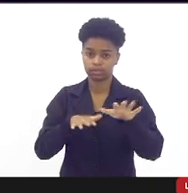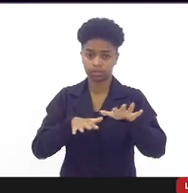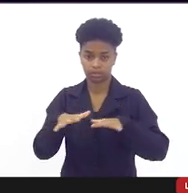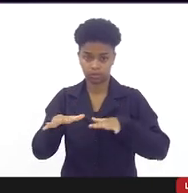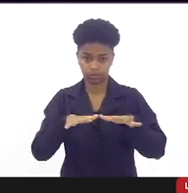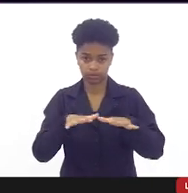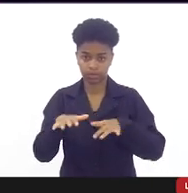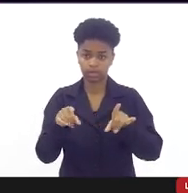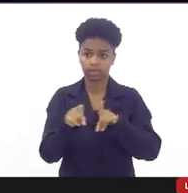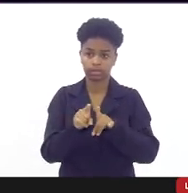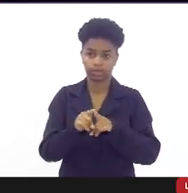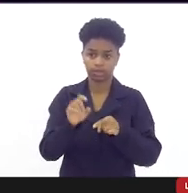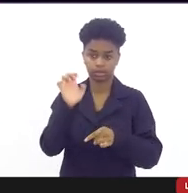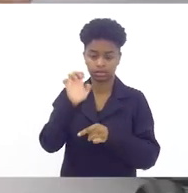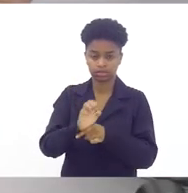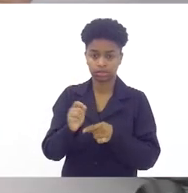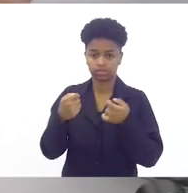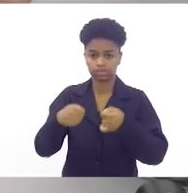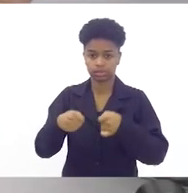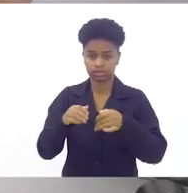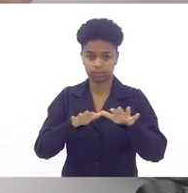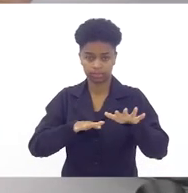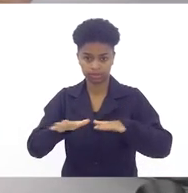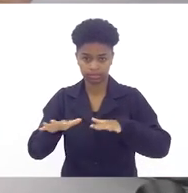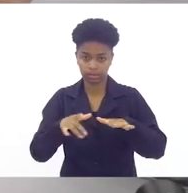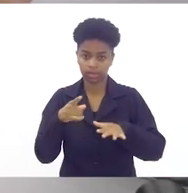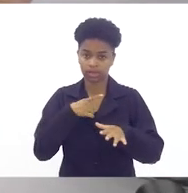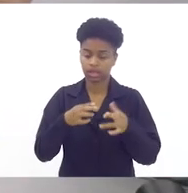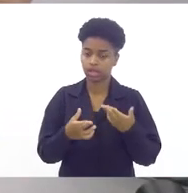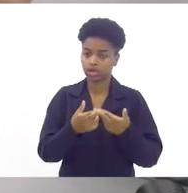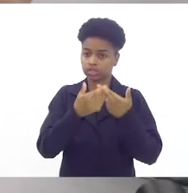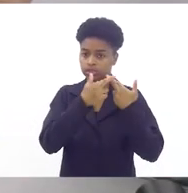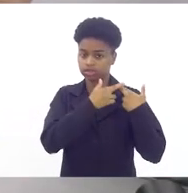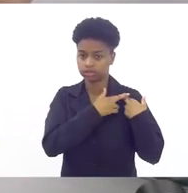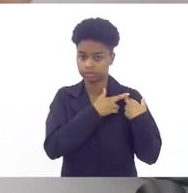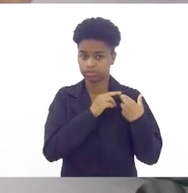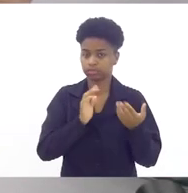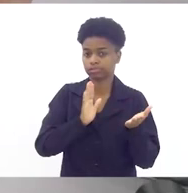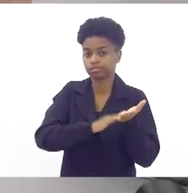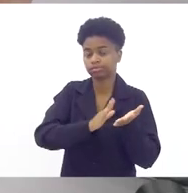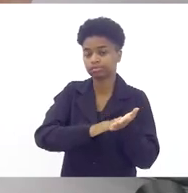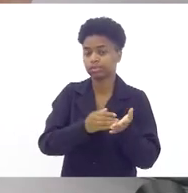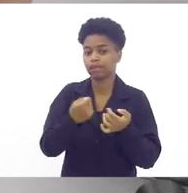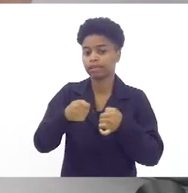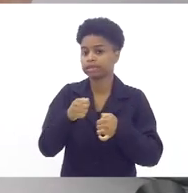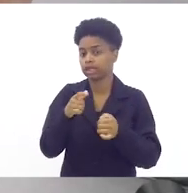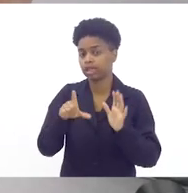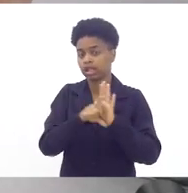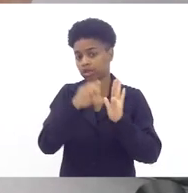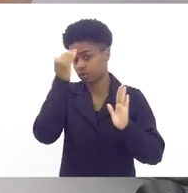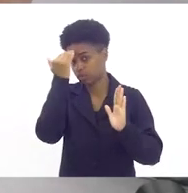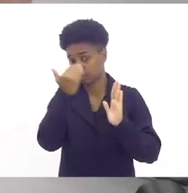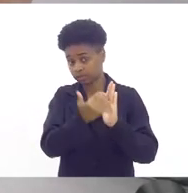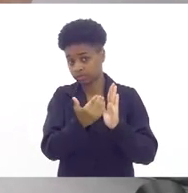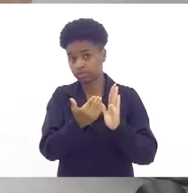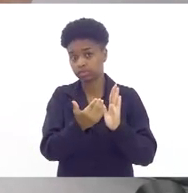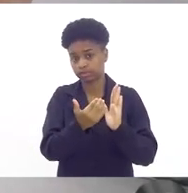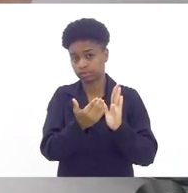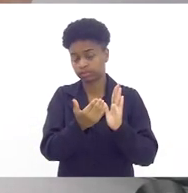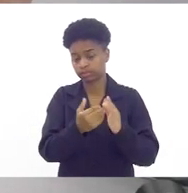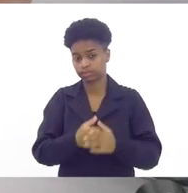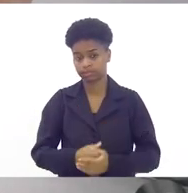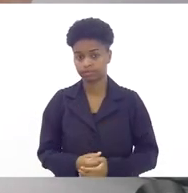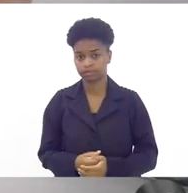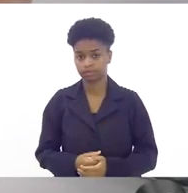e o estado também precisa se movimentar e ter responsabilidade em cobrar essa lei para que ela seja cumprida